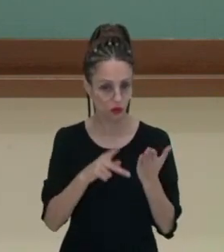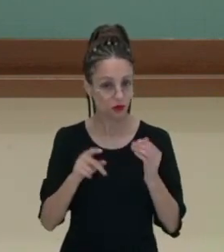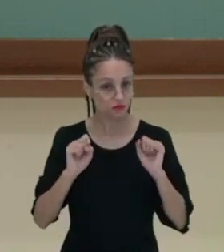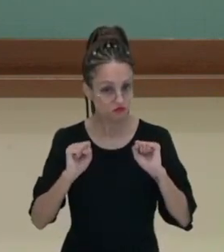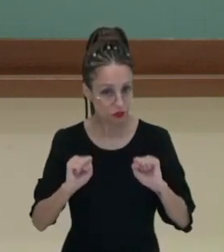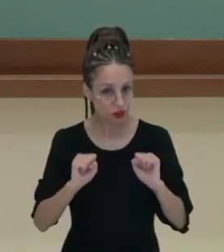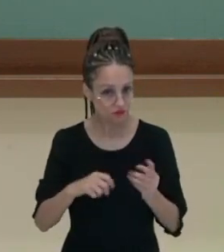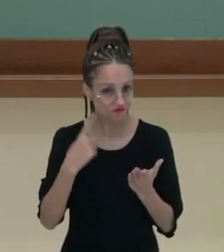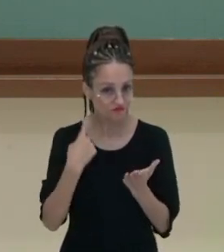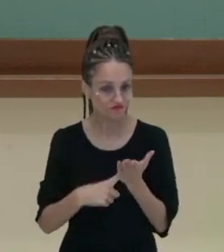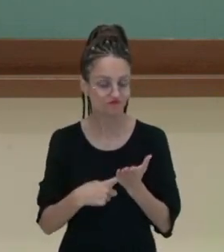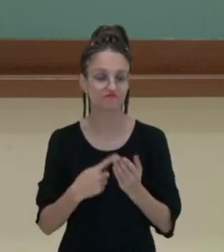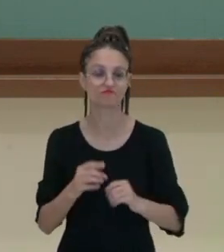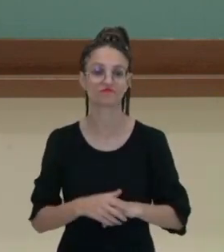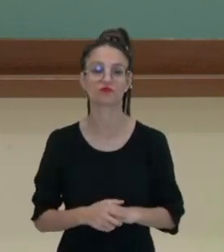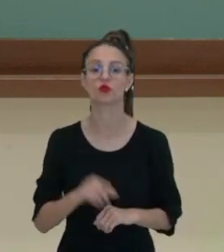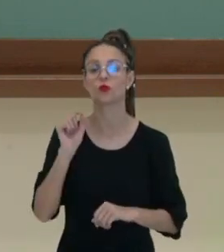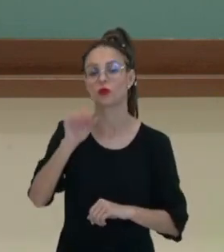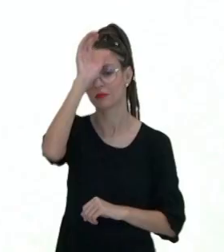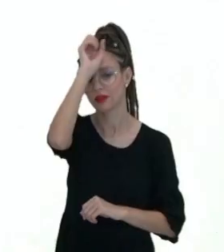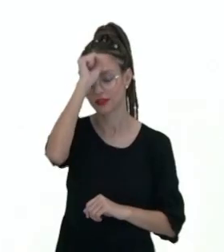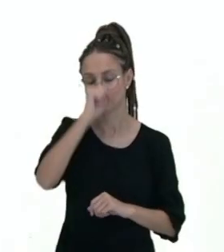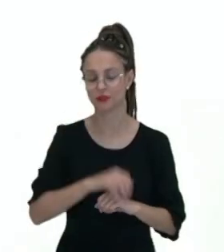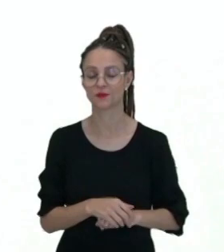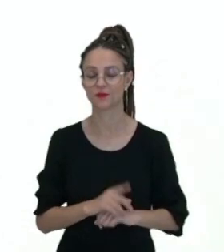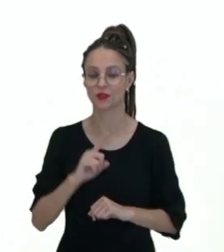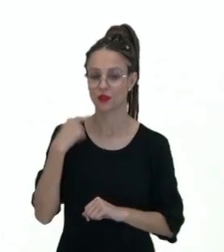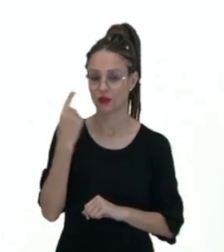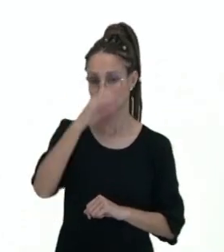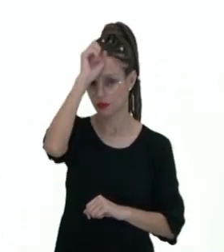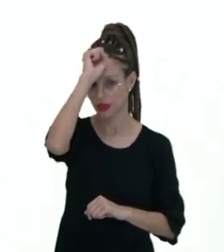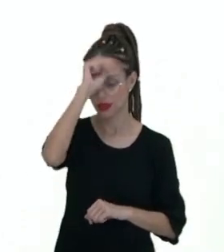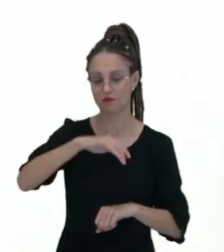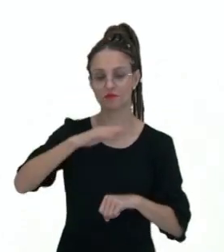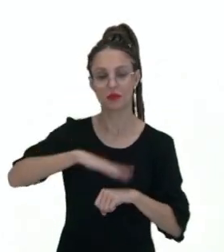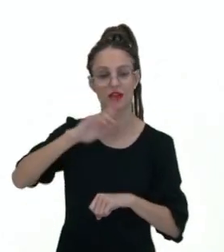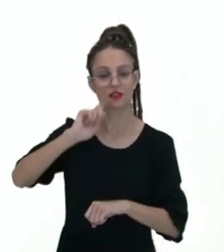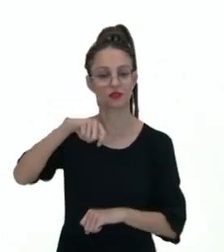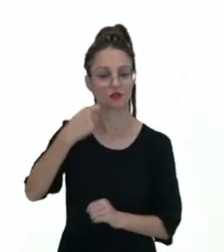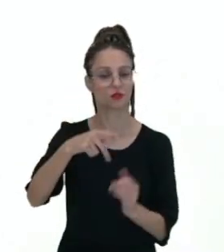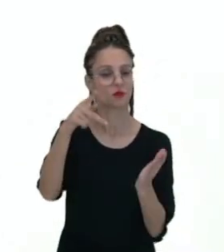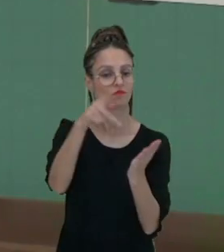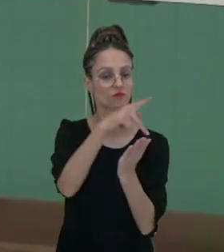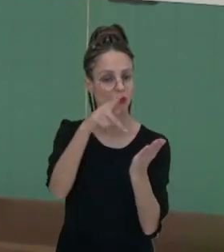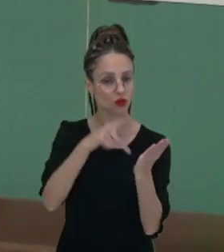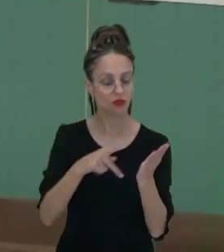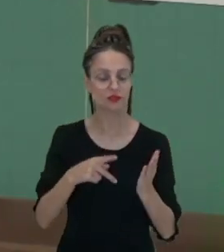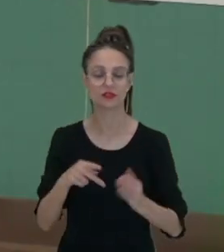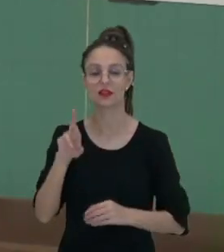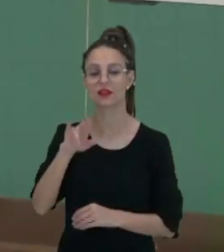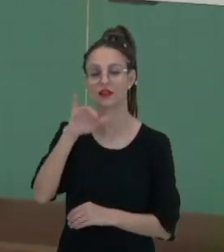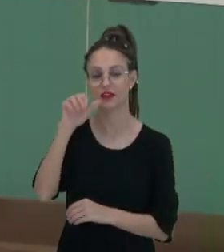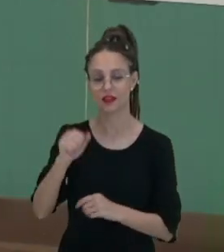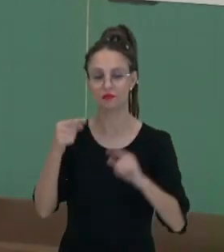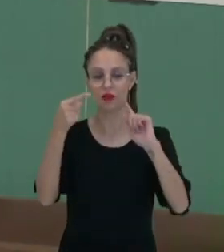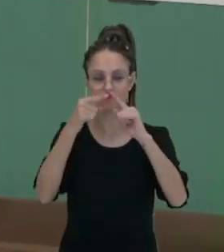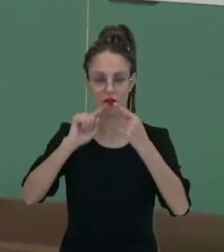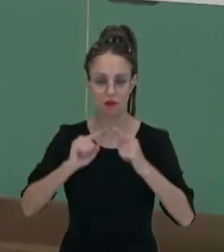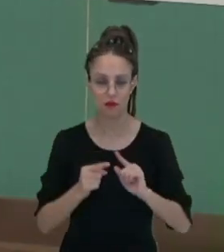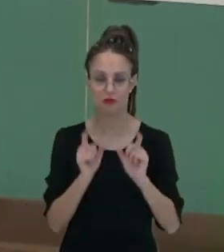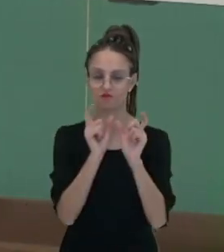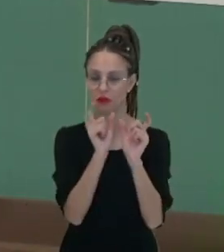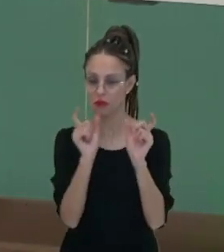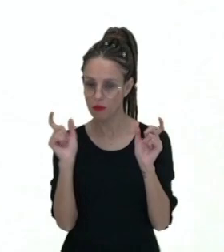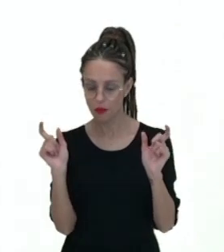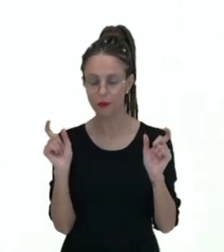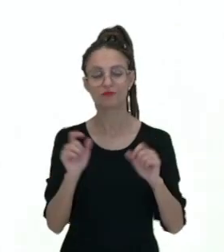Combinado? O que aprendemos? Aprendemos um pouco mais sobre poesia, né? Rima, métrica,